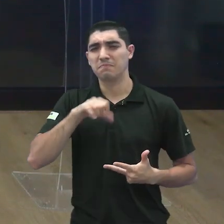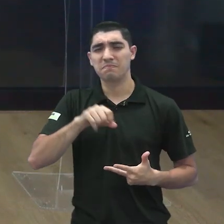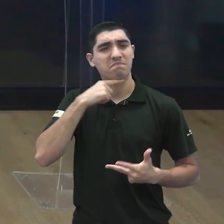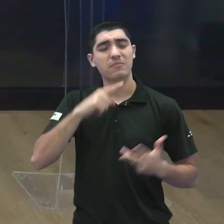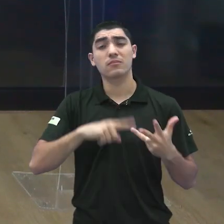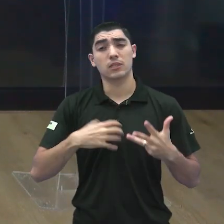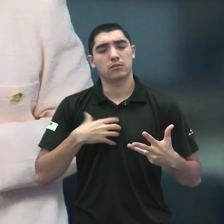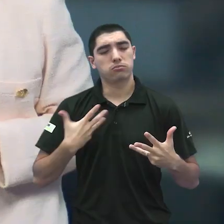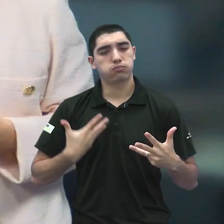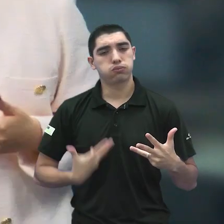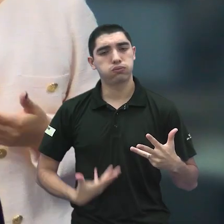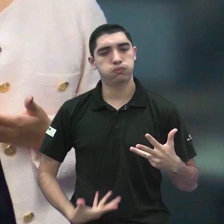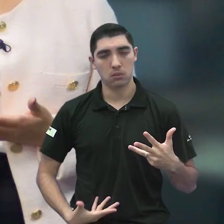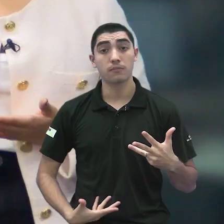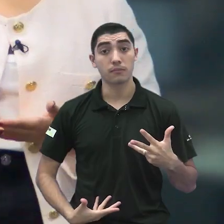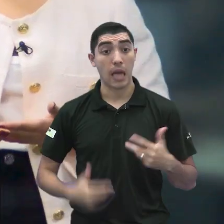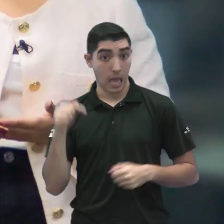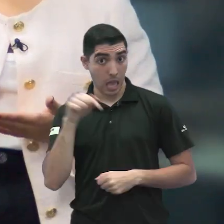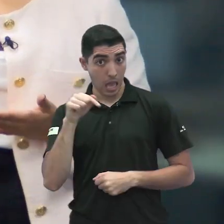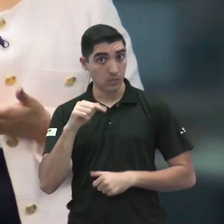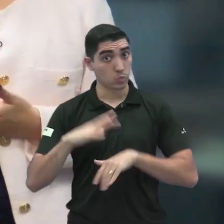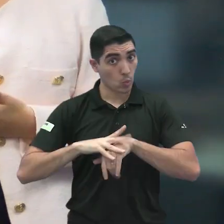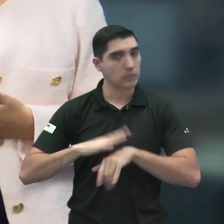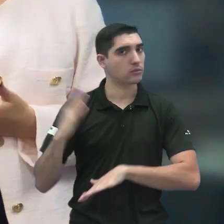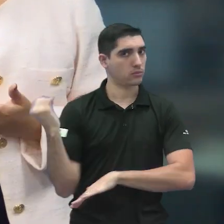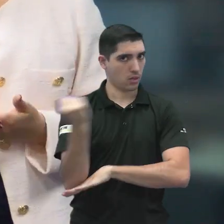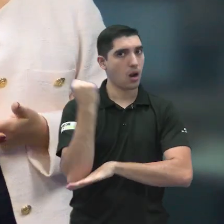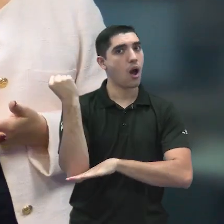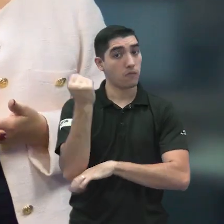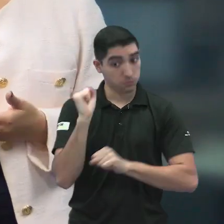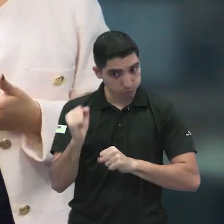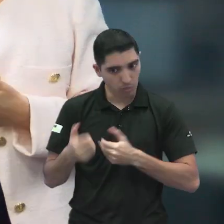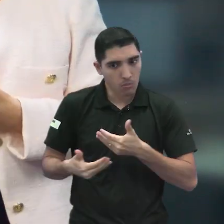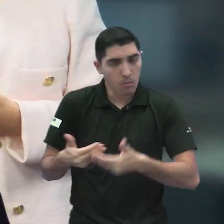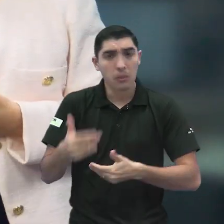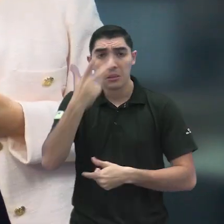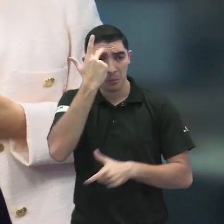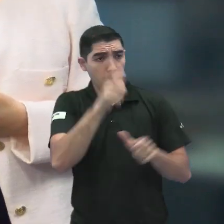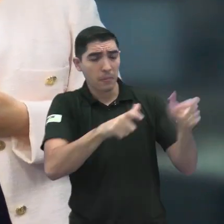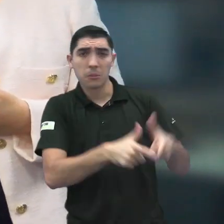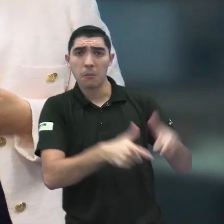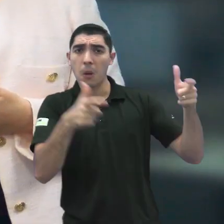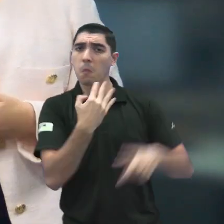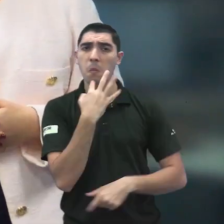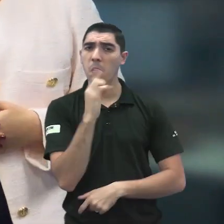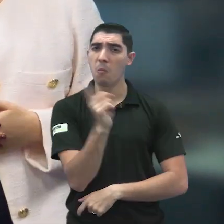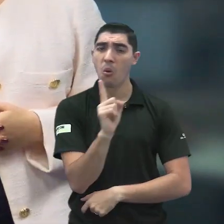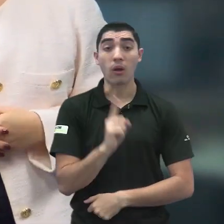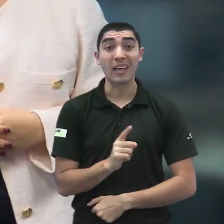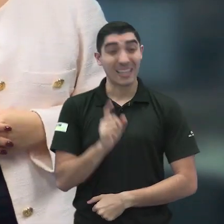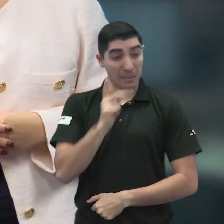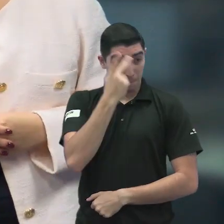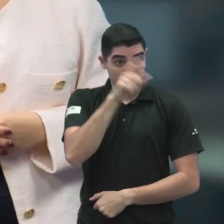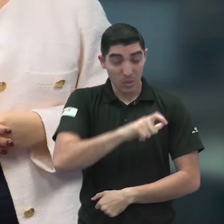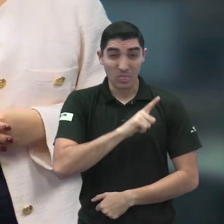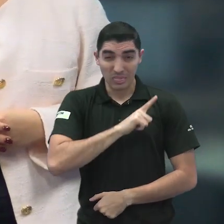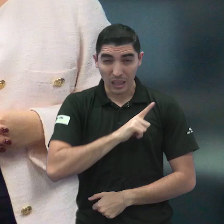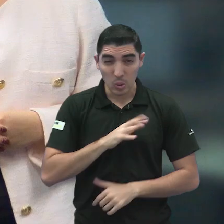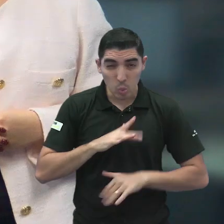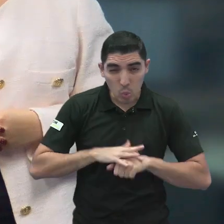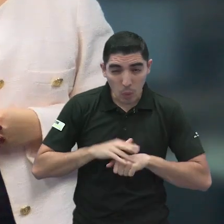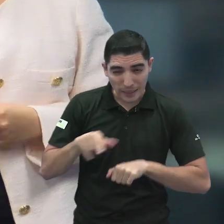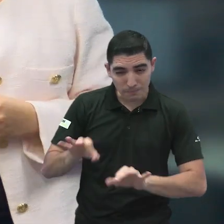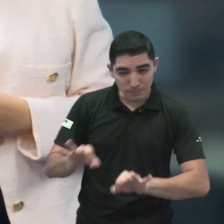e cansaço. A fibrose pulmonar é grave, progressiva e pouco conhecida. E quem vive com a doença